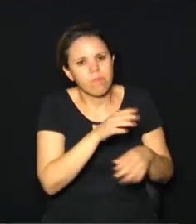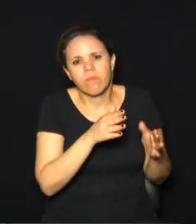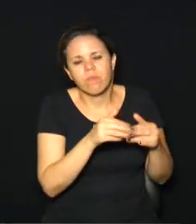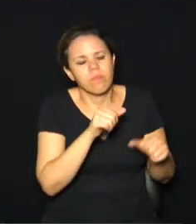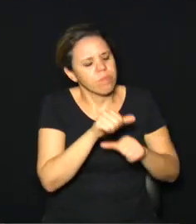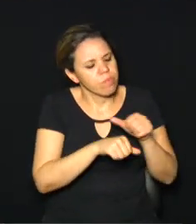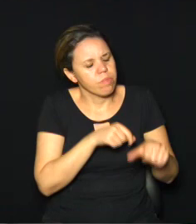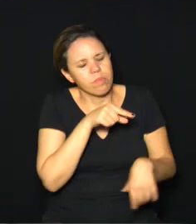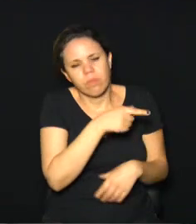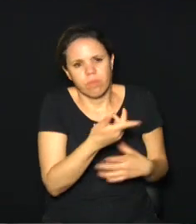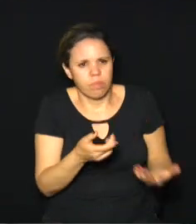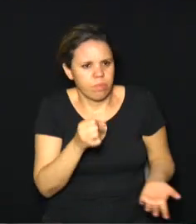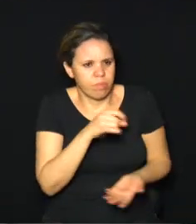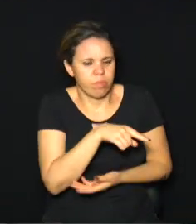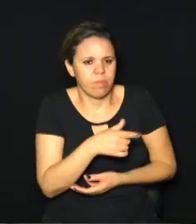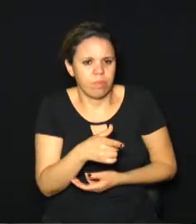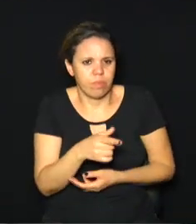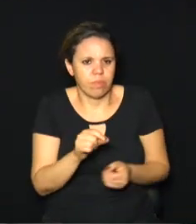isso não for